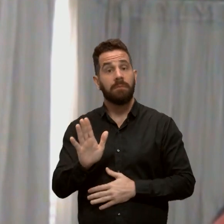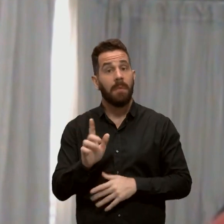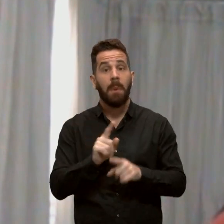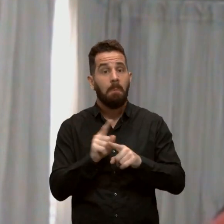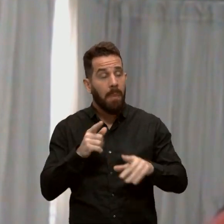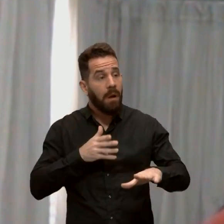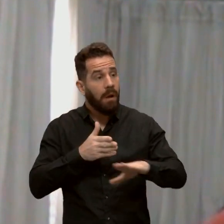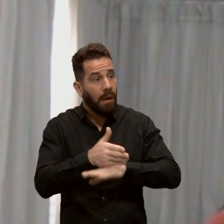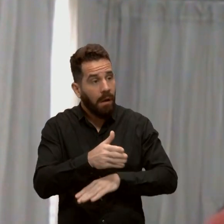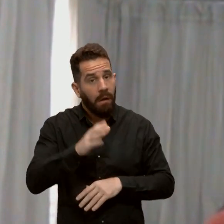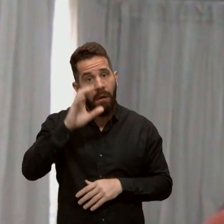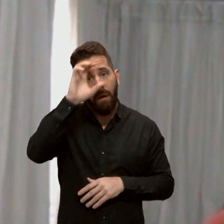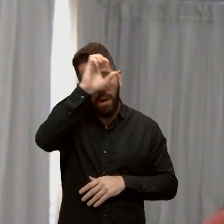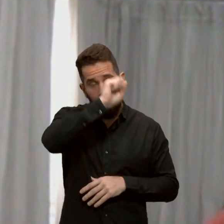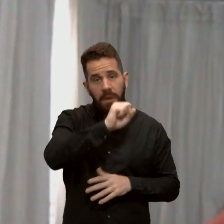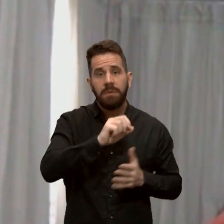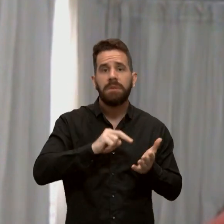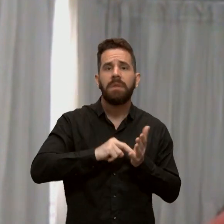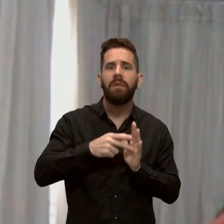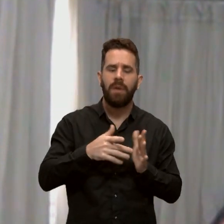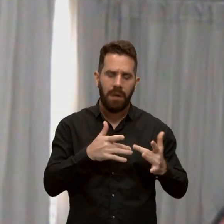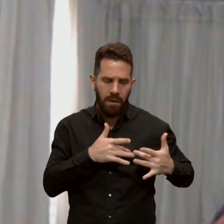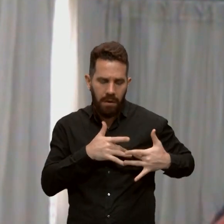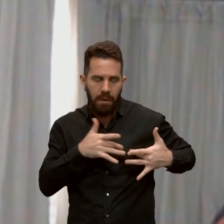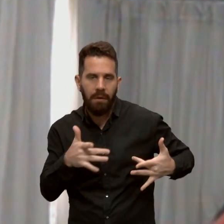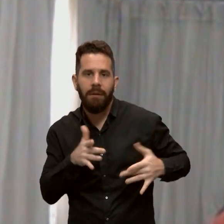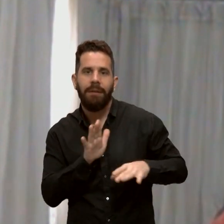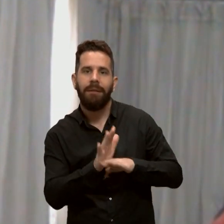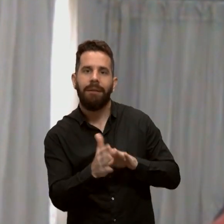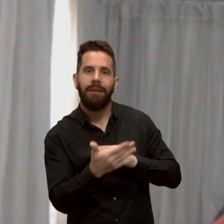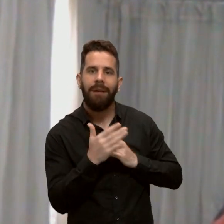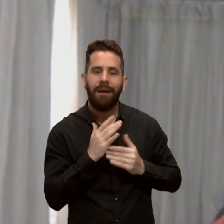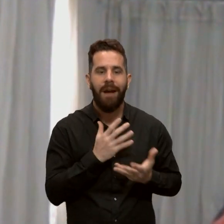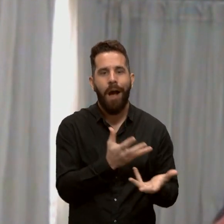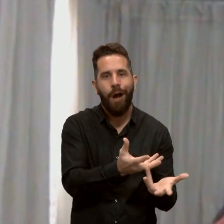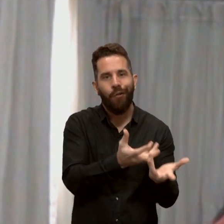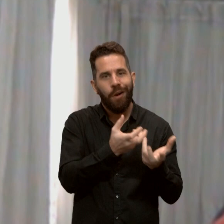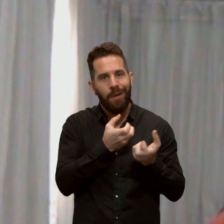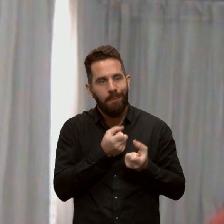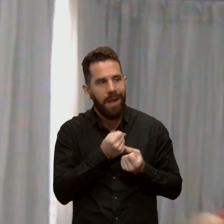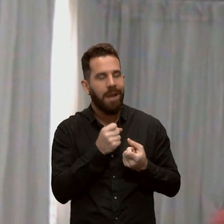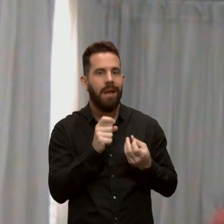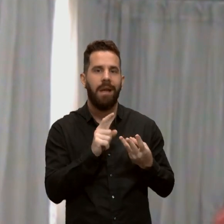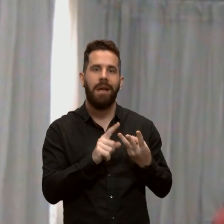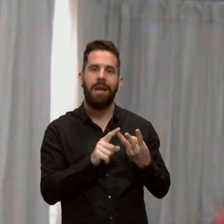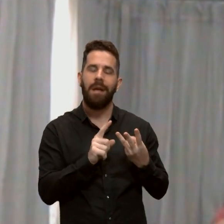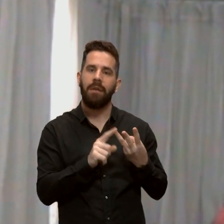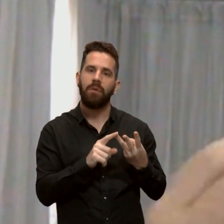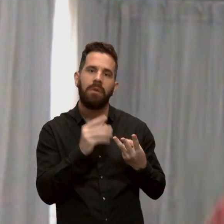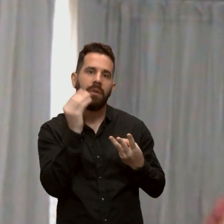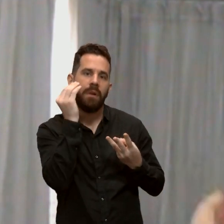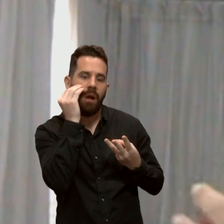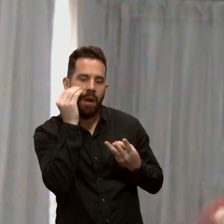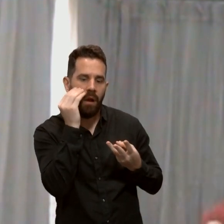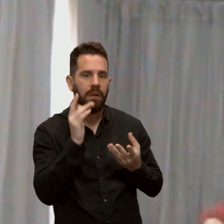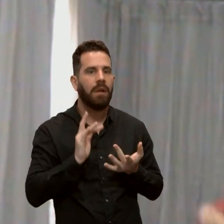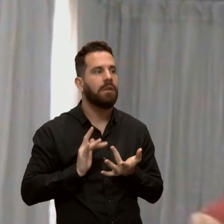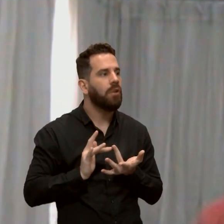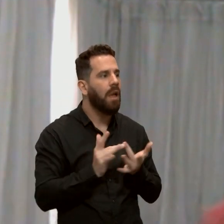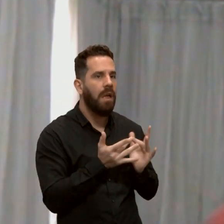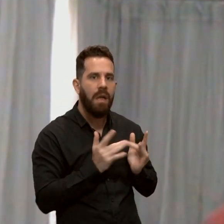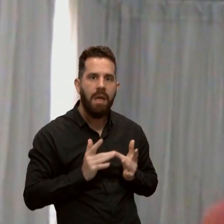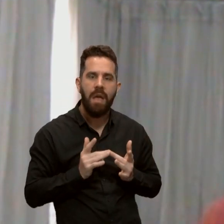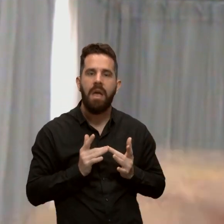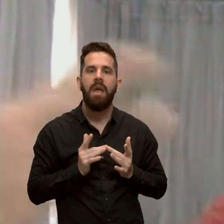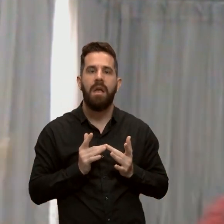ver o que é solidariedade, acolhimento, tentativa de construção de redes que a